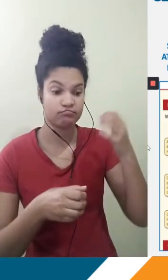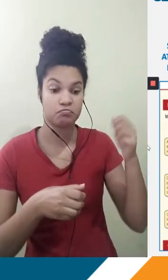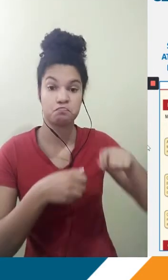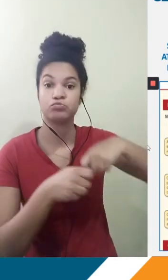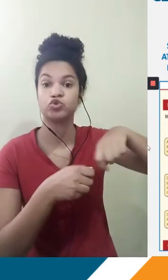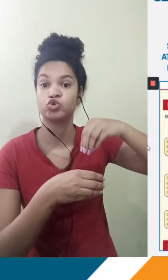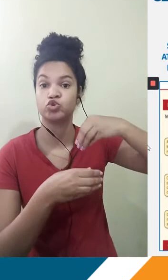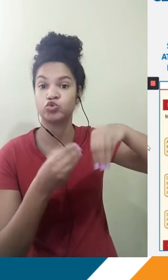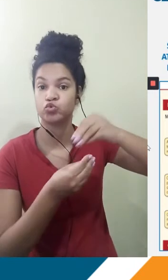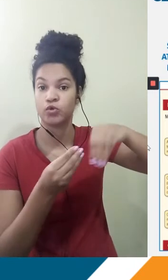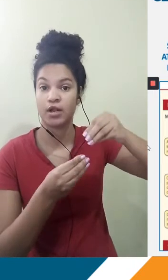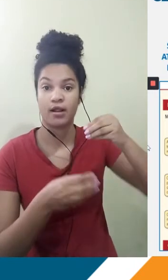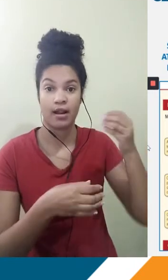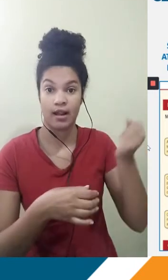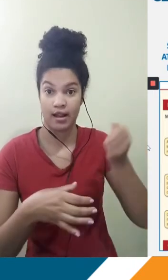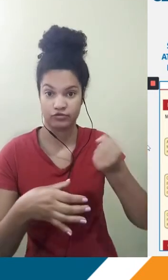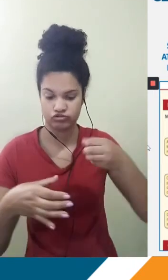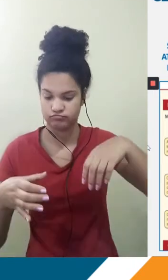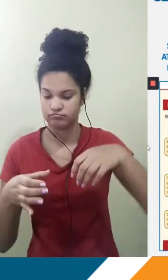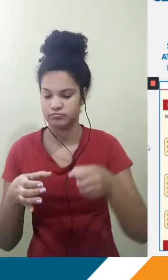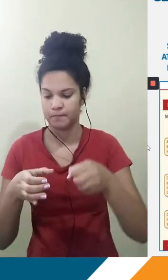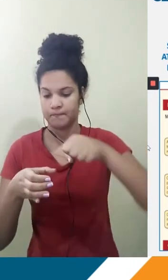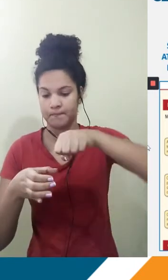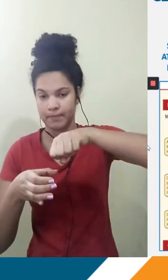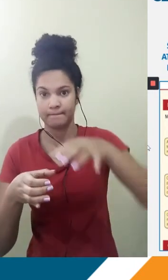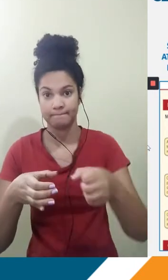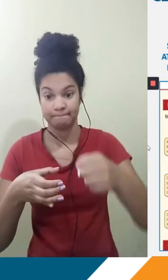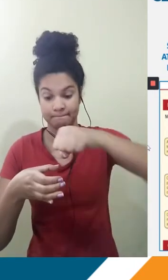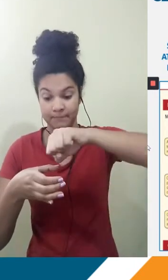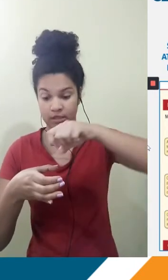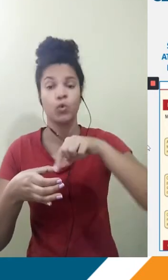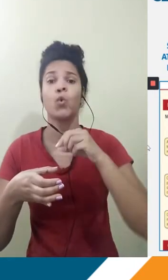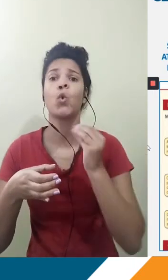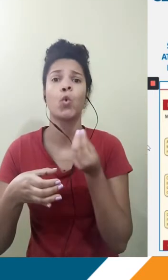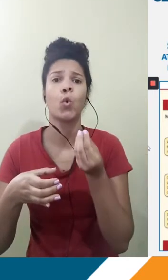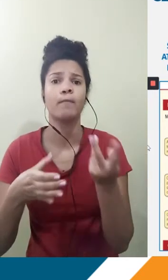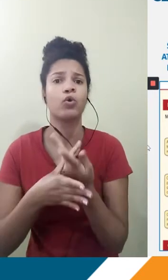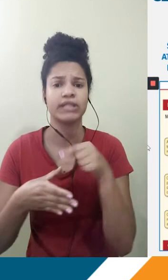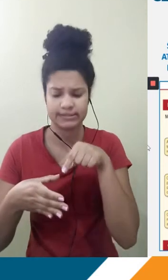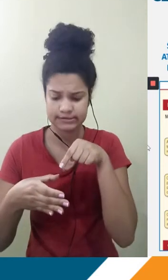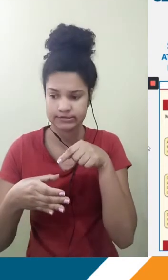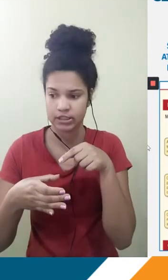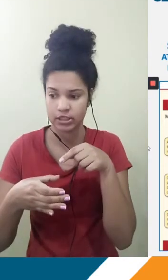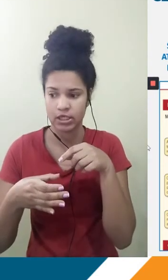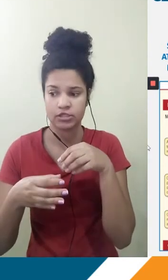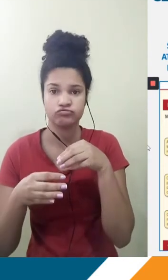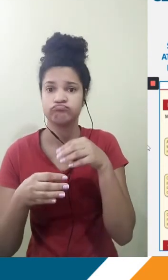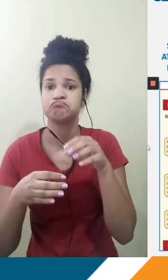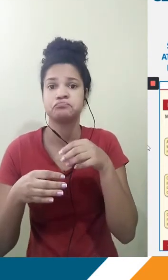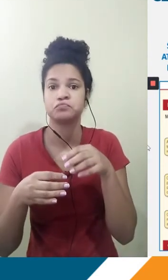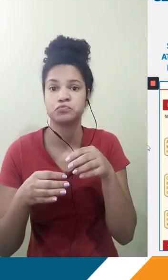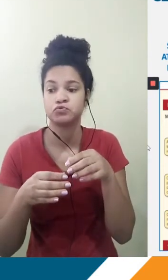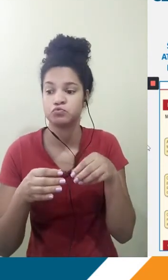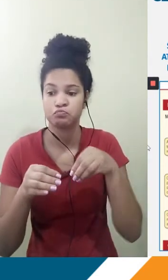se distribuindo de forma uniforme, no café com leite, por isso que fica numa cor única. Esse é um exemplo também